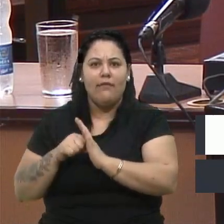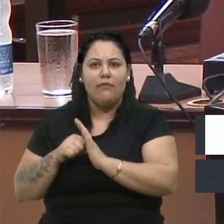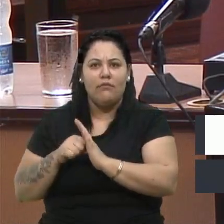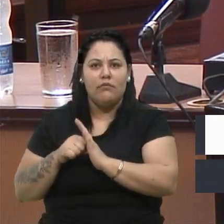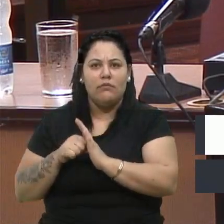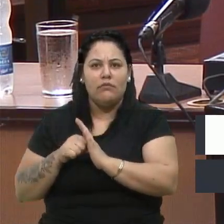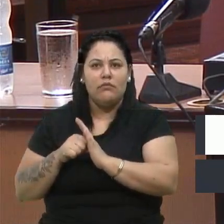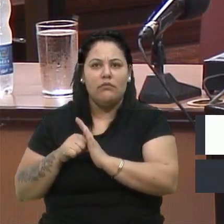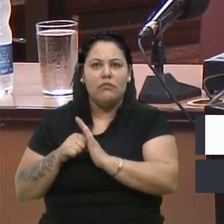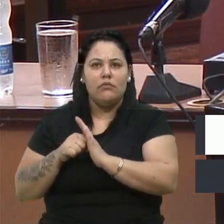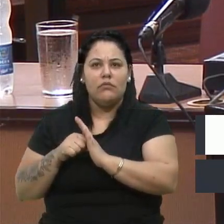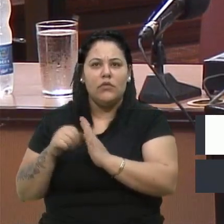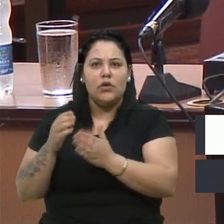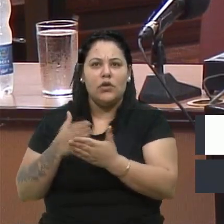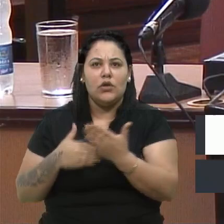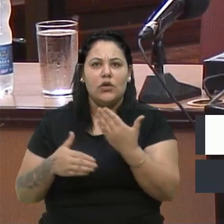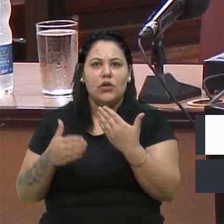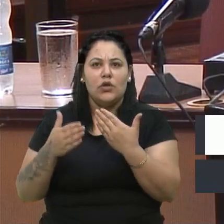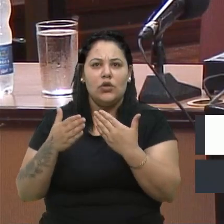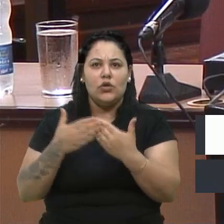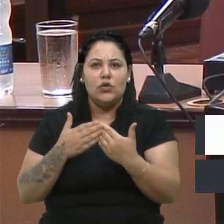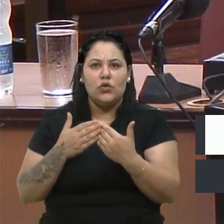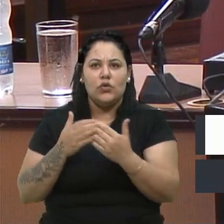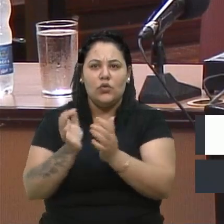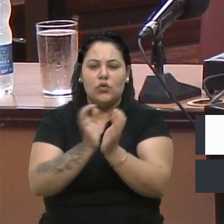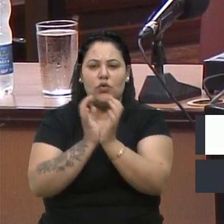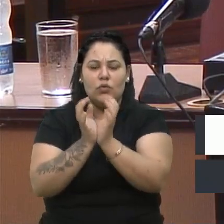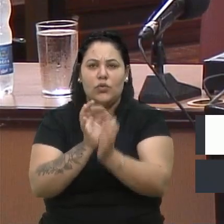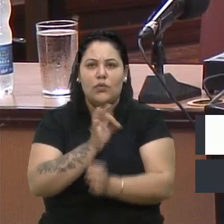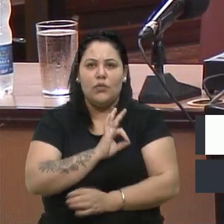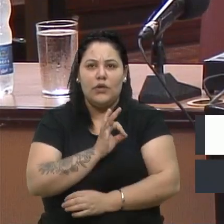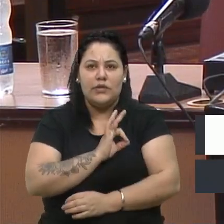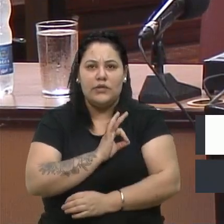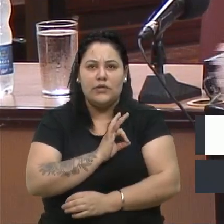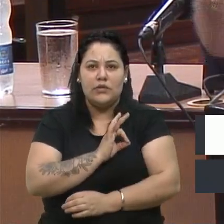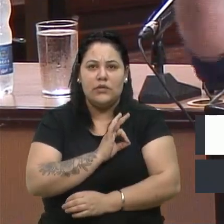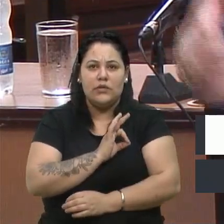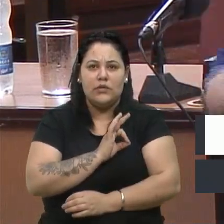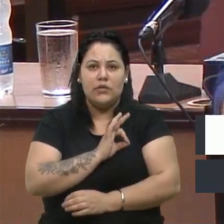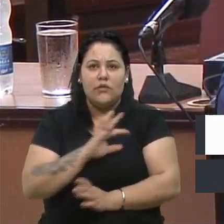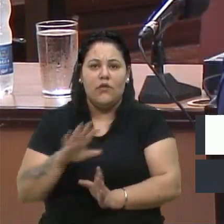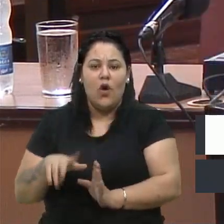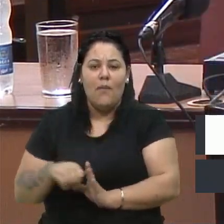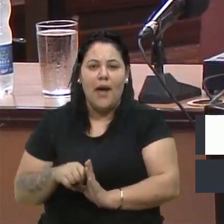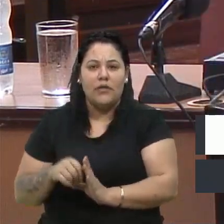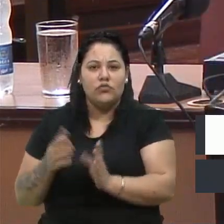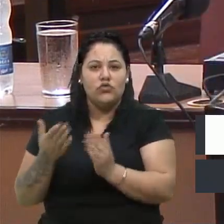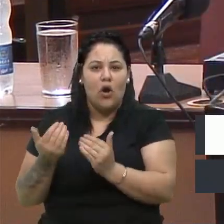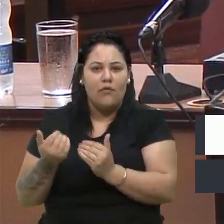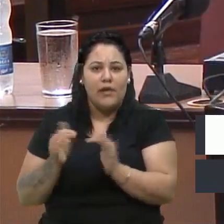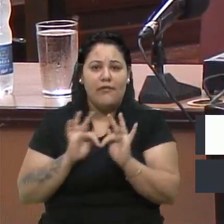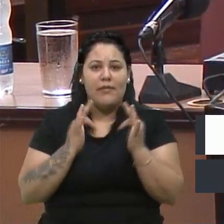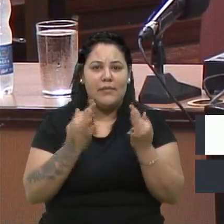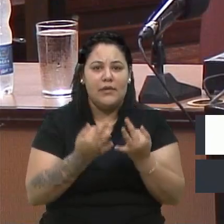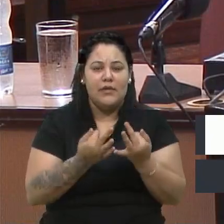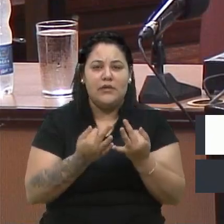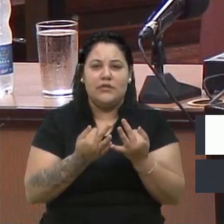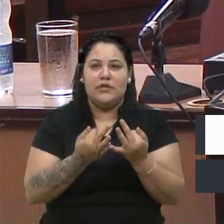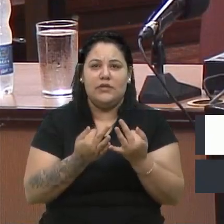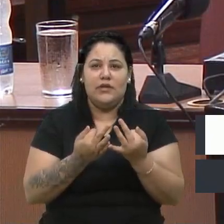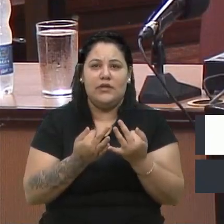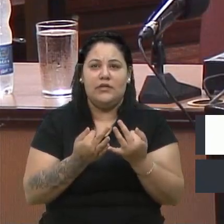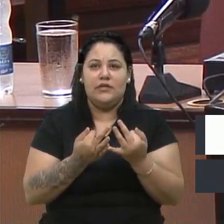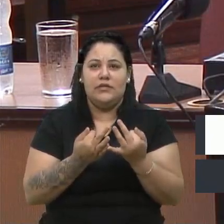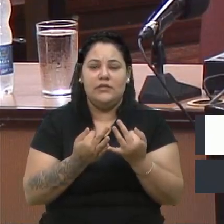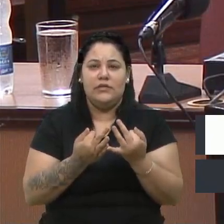efetivo está imbuído em encontrar esse adolescente que foi sequestrado. A família está preocupada, foi agora de manhã cedo,